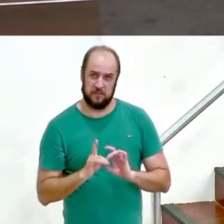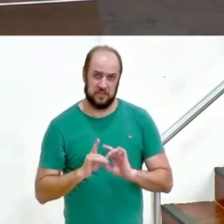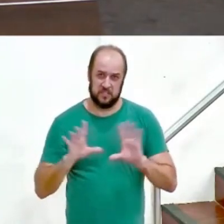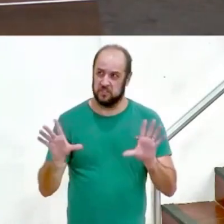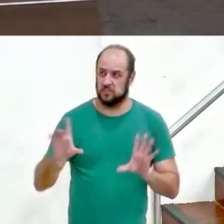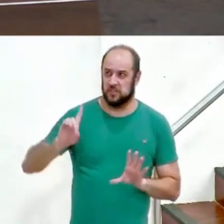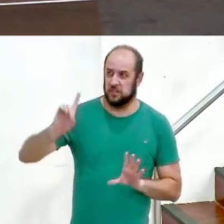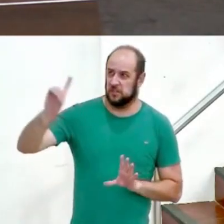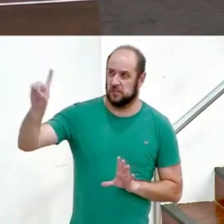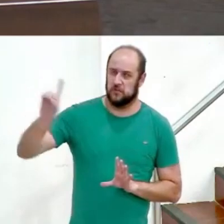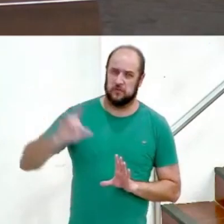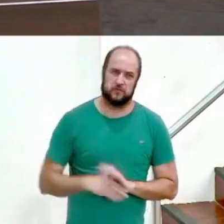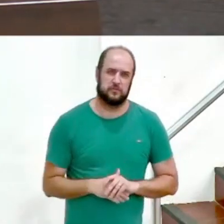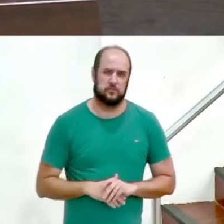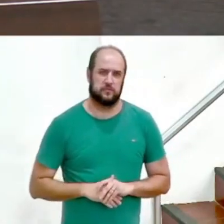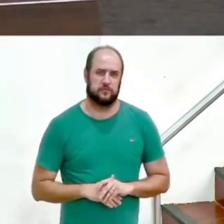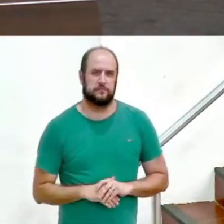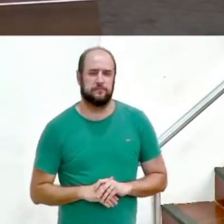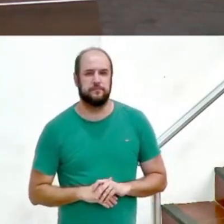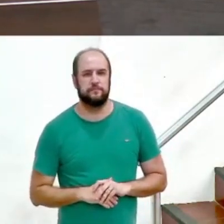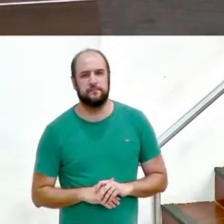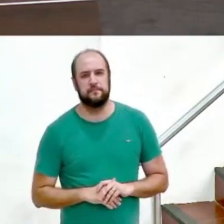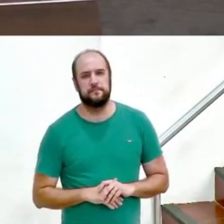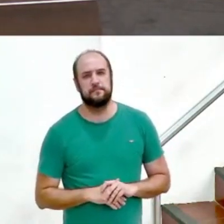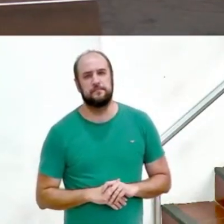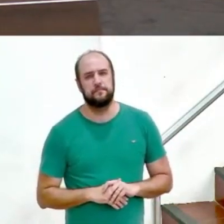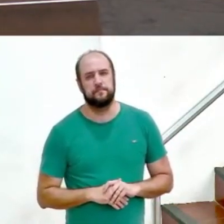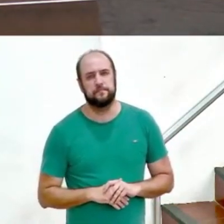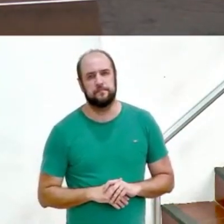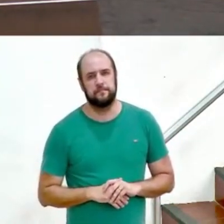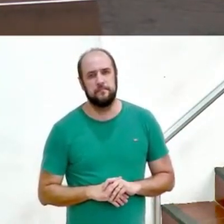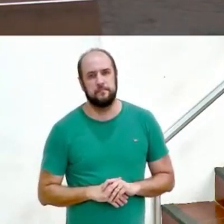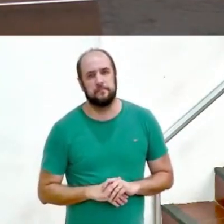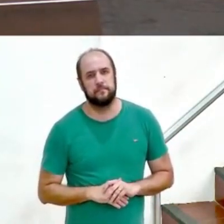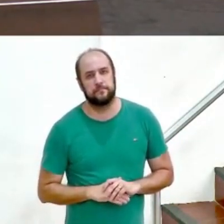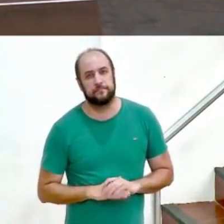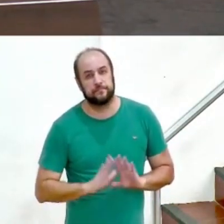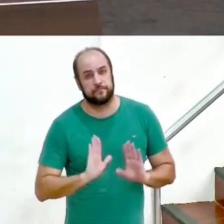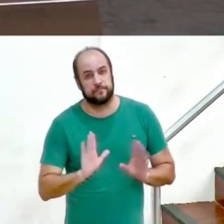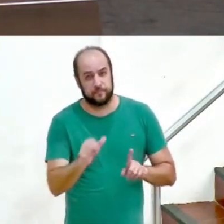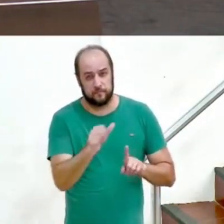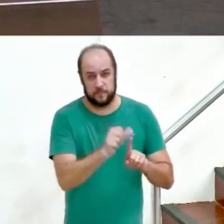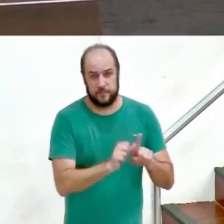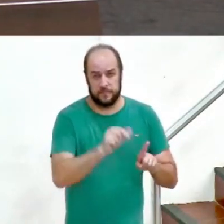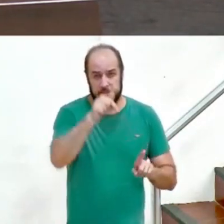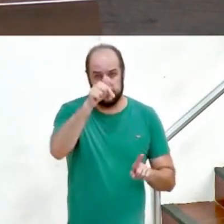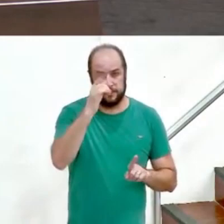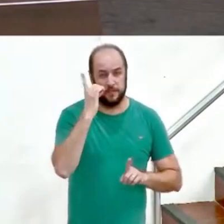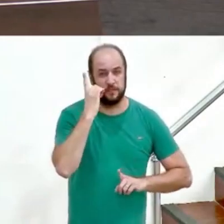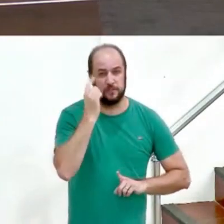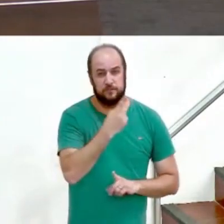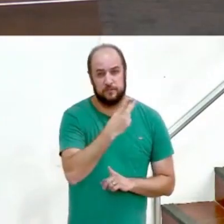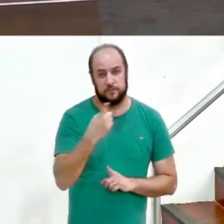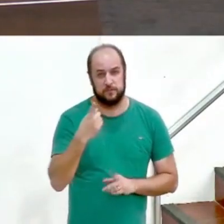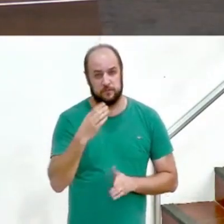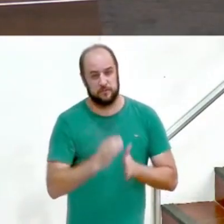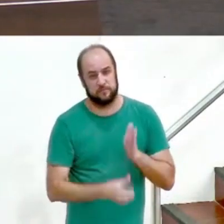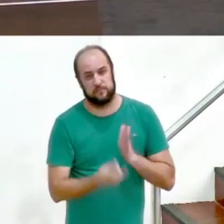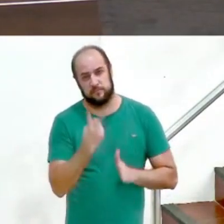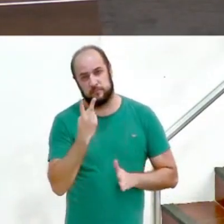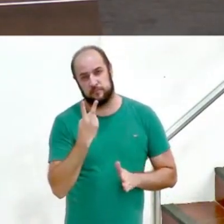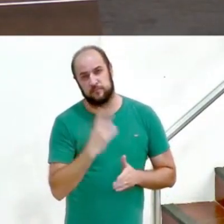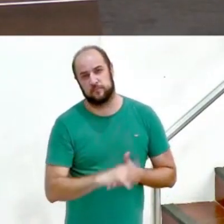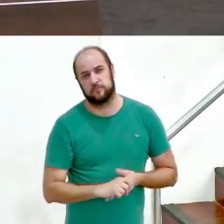ao Deus da aliança. Já no 7º mês, no dia 21, no capítulo 2,